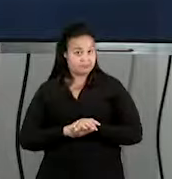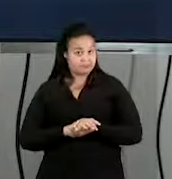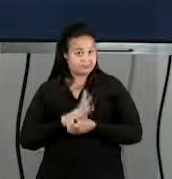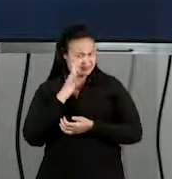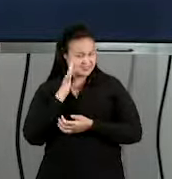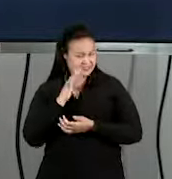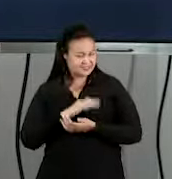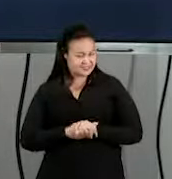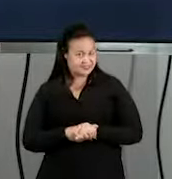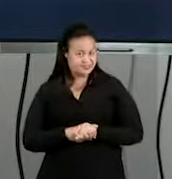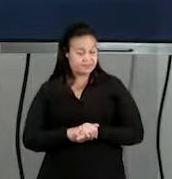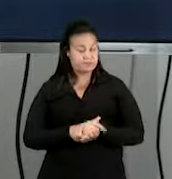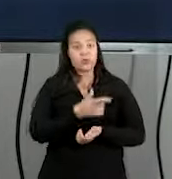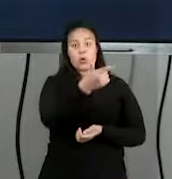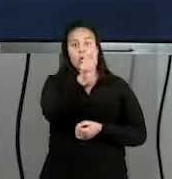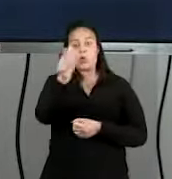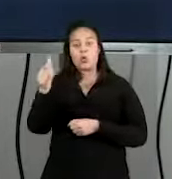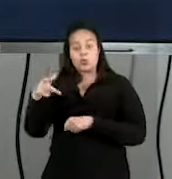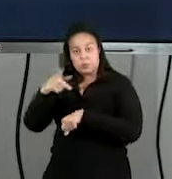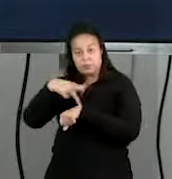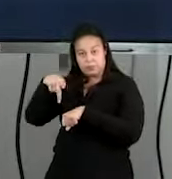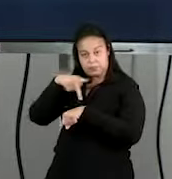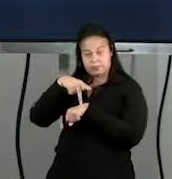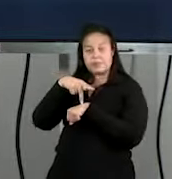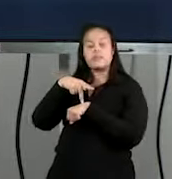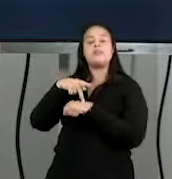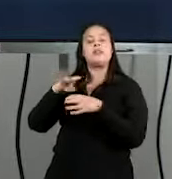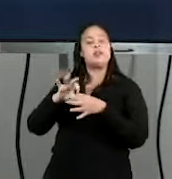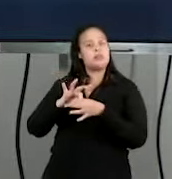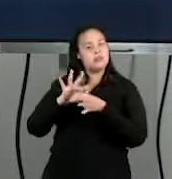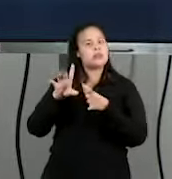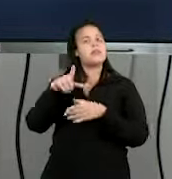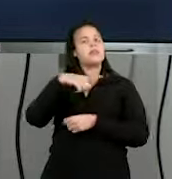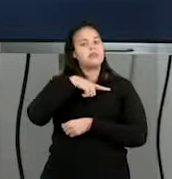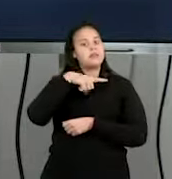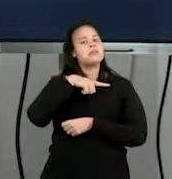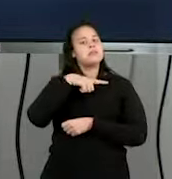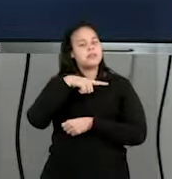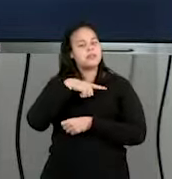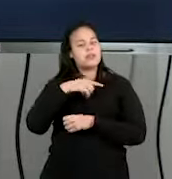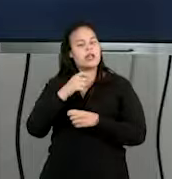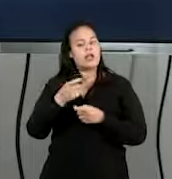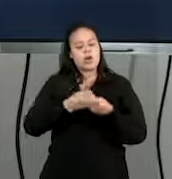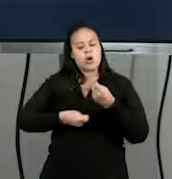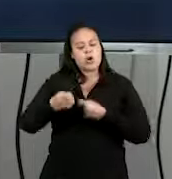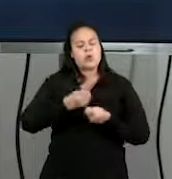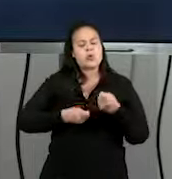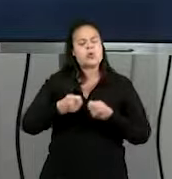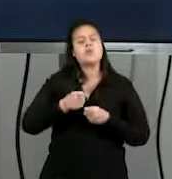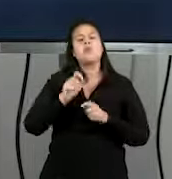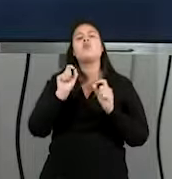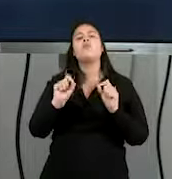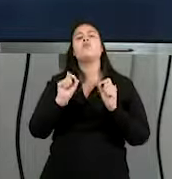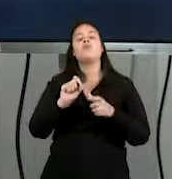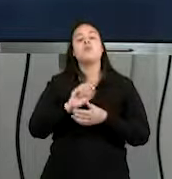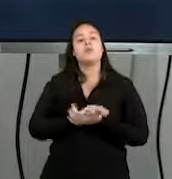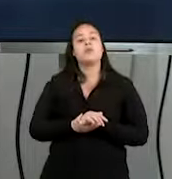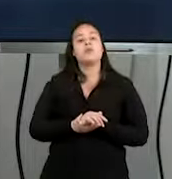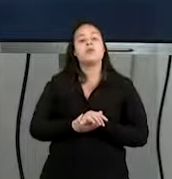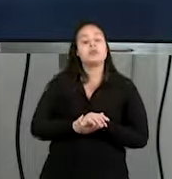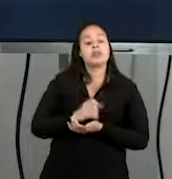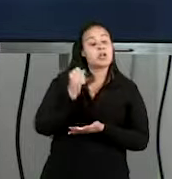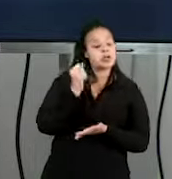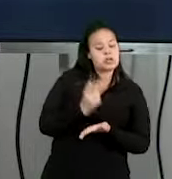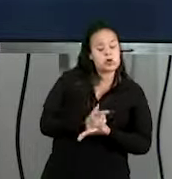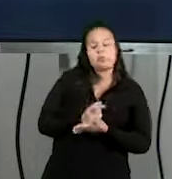acontecendo. Os outros países, eles têm liberdade de fazer sanções econômicas. O que isso quer dizer? Ninguém compra,